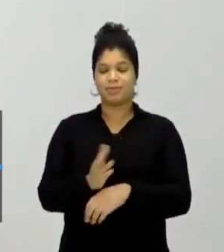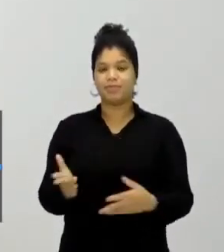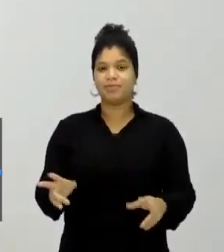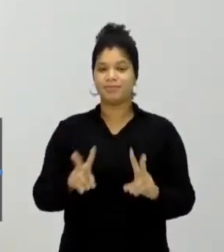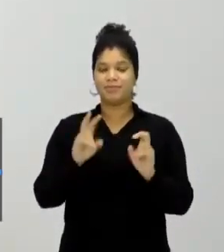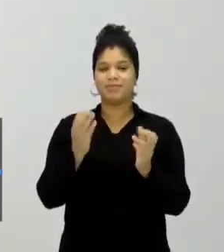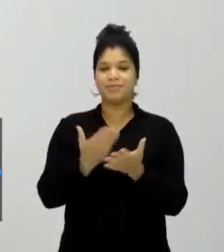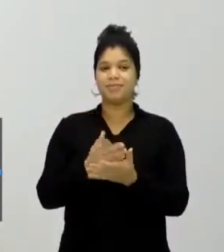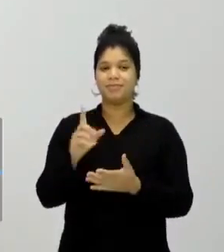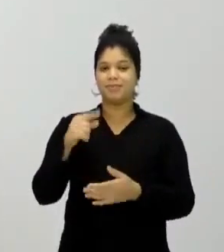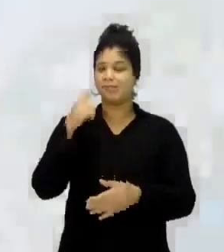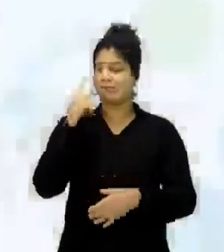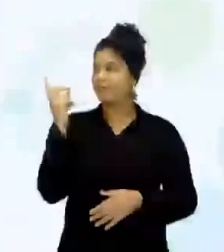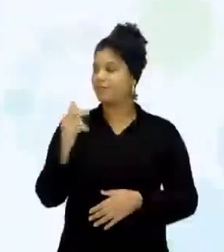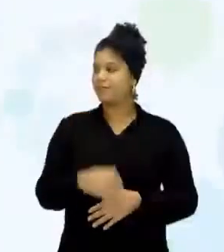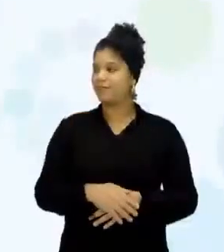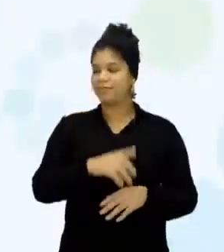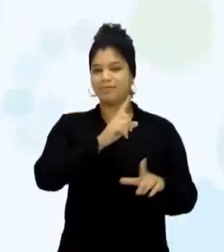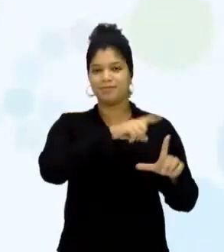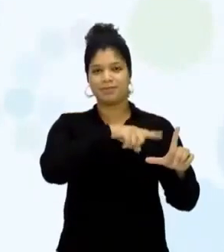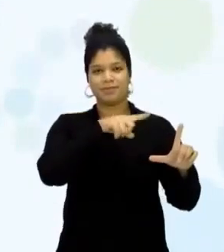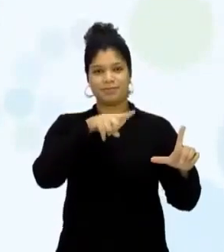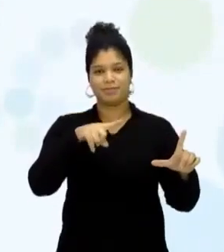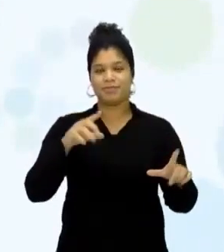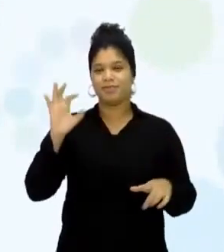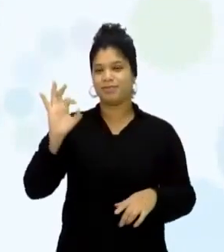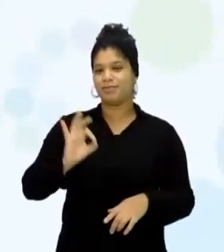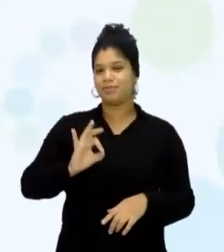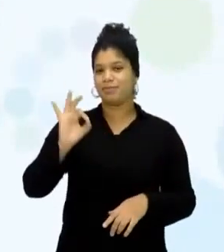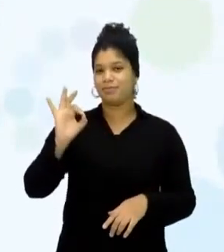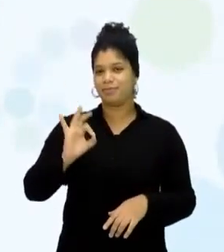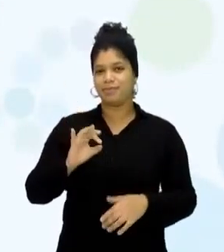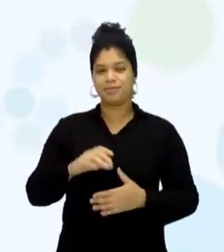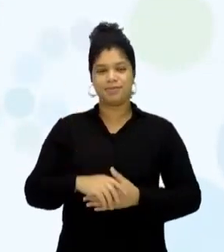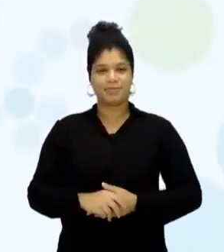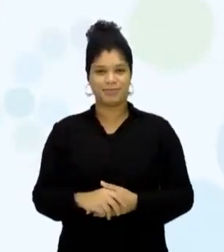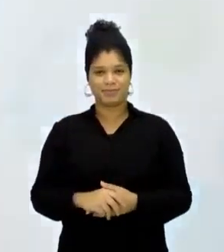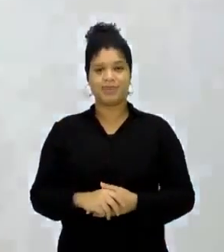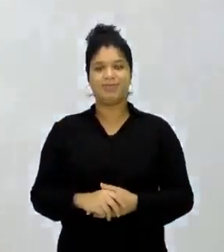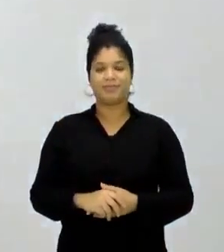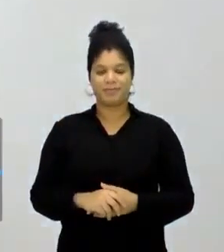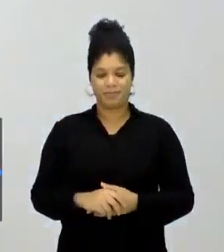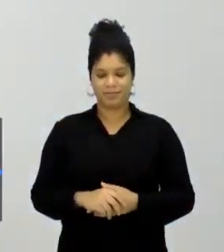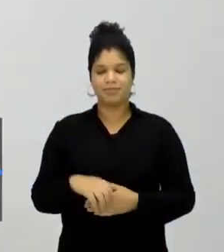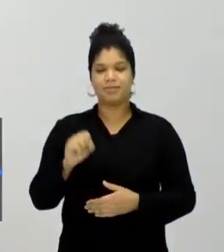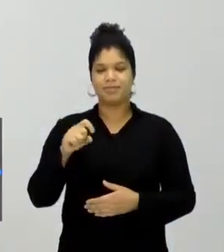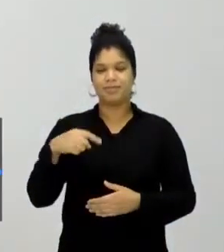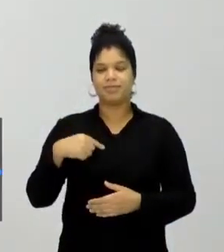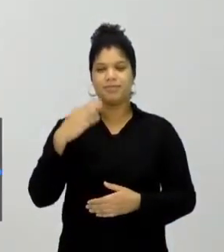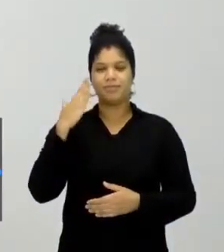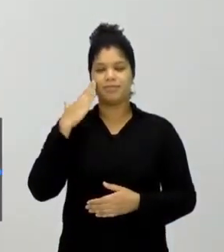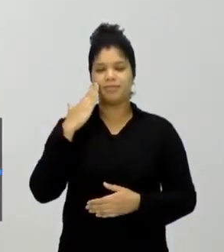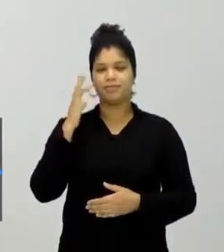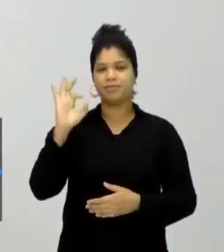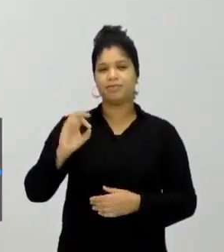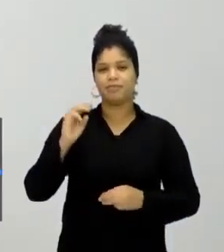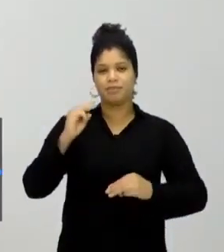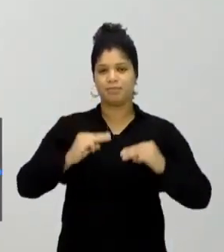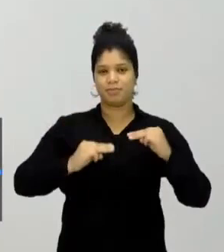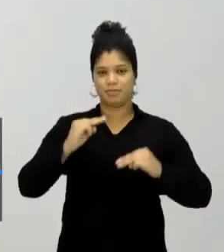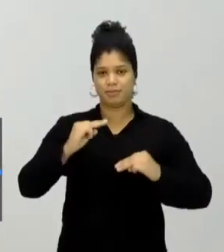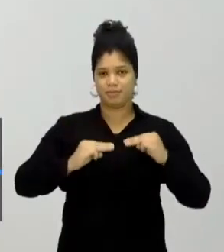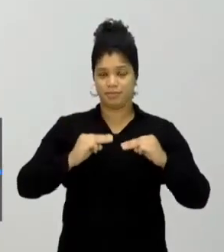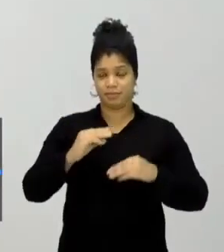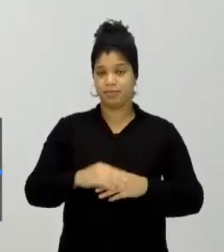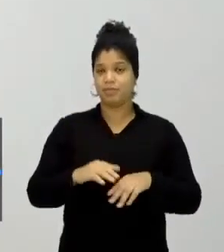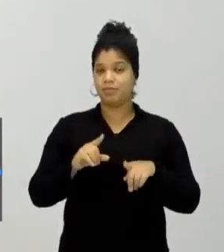da nossa aula de hoje é gráficos e taxas, isso mesmo. Hoje a gente vai continuar falando de taxa média de variação, mas hoje a gente vai